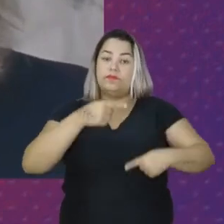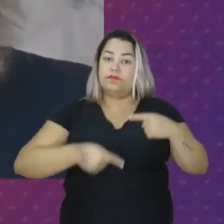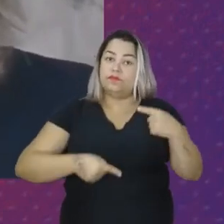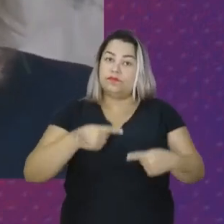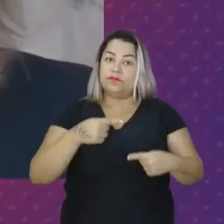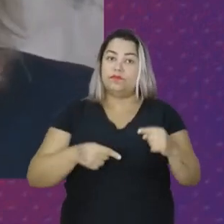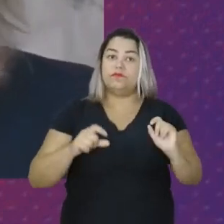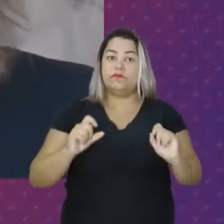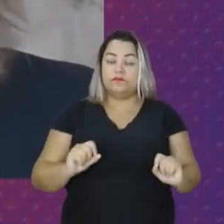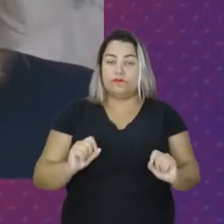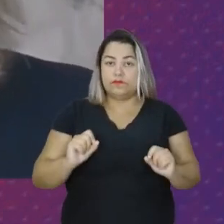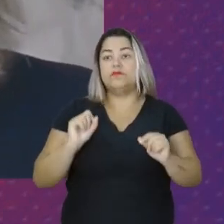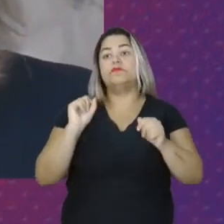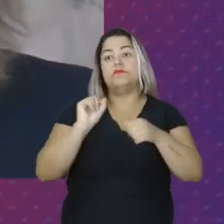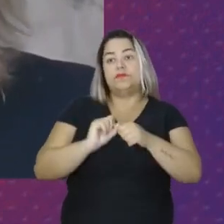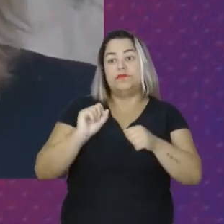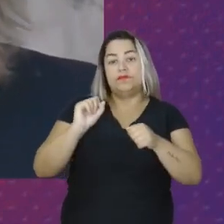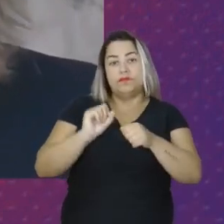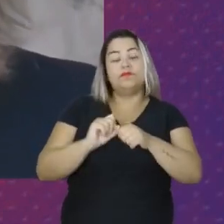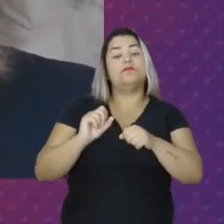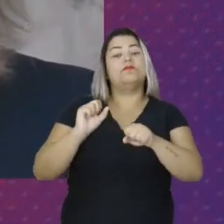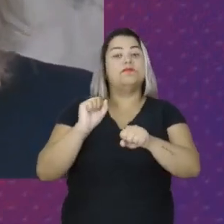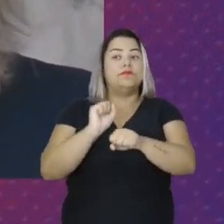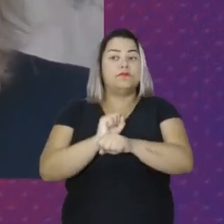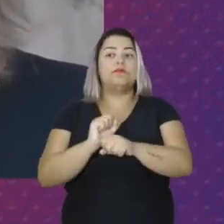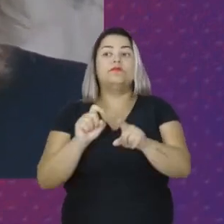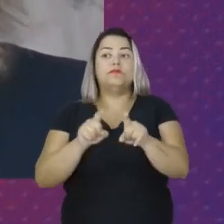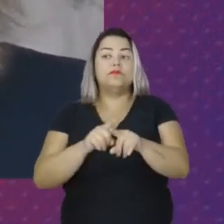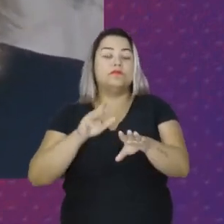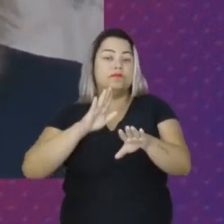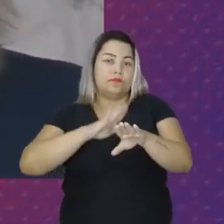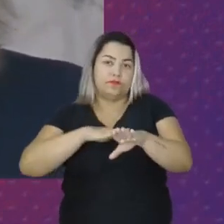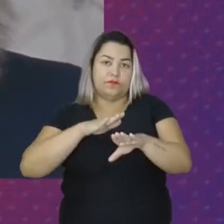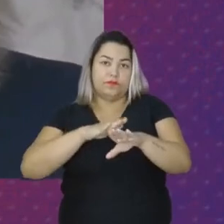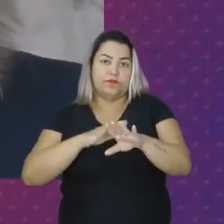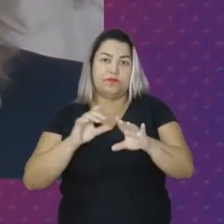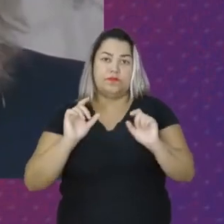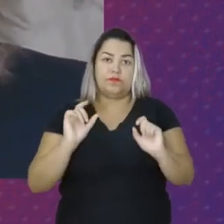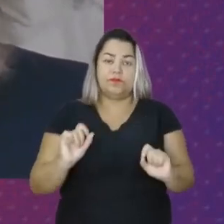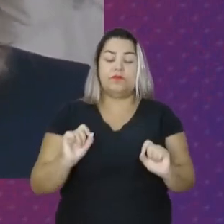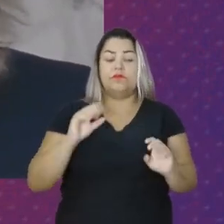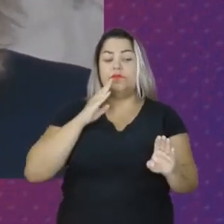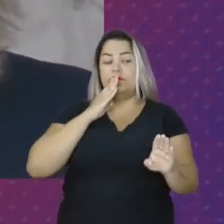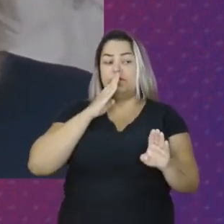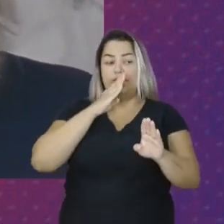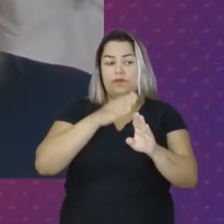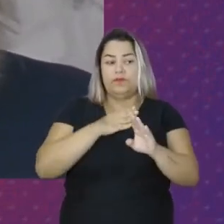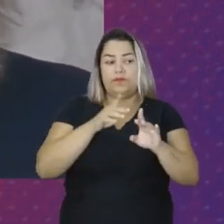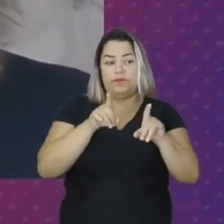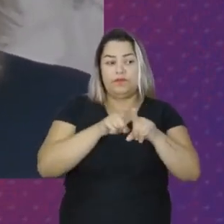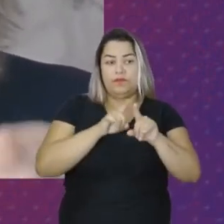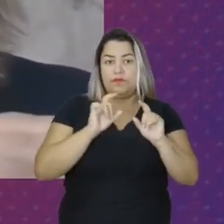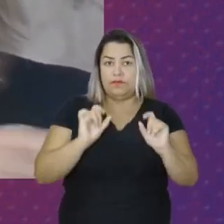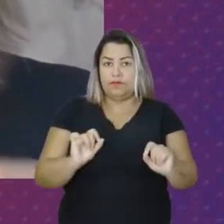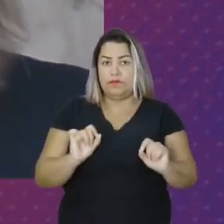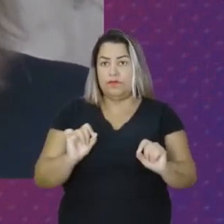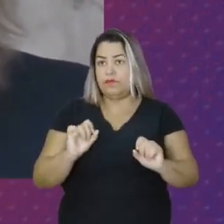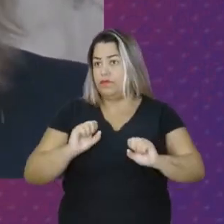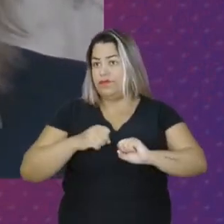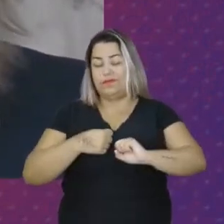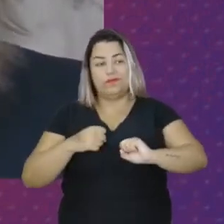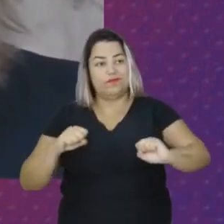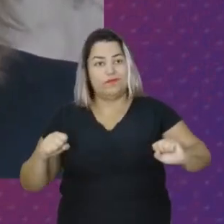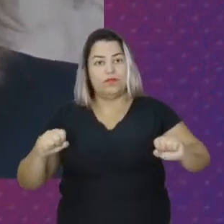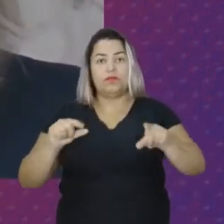dessas políticas que foram desmontadas. E mais, com foco numa transversalidade